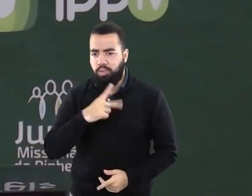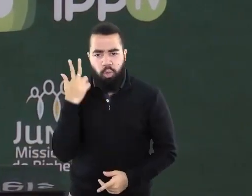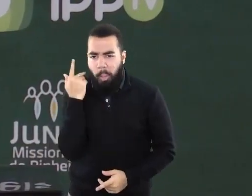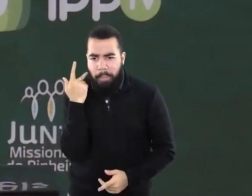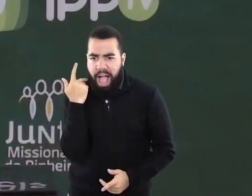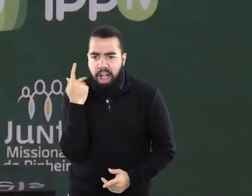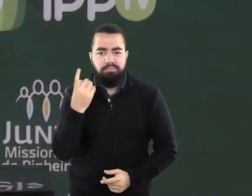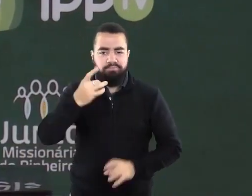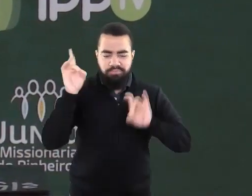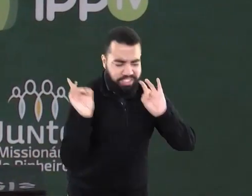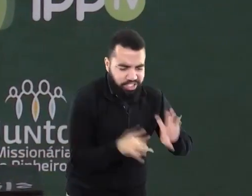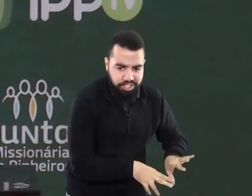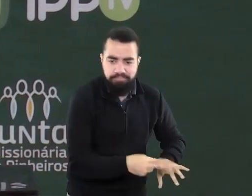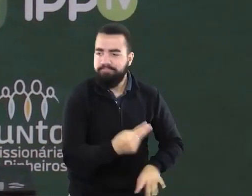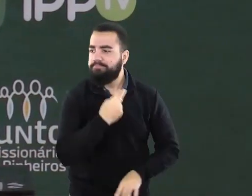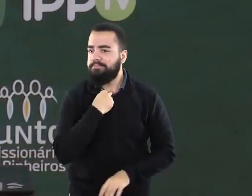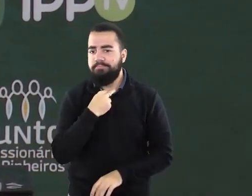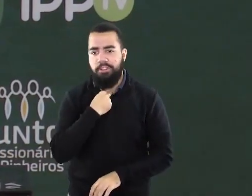Desista não.